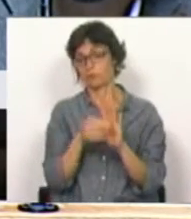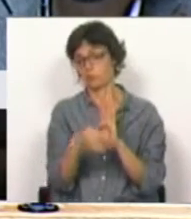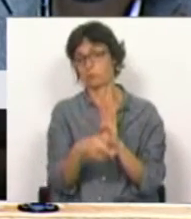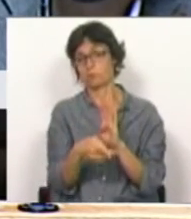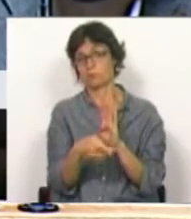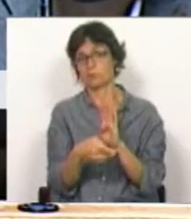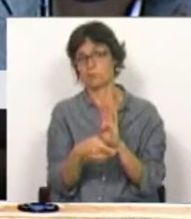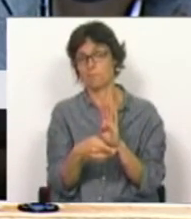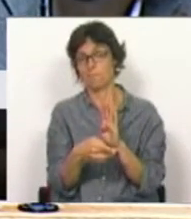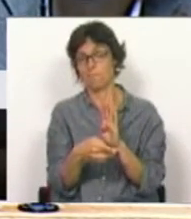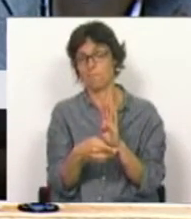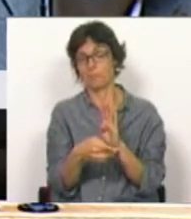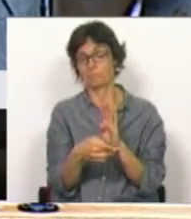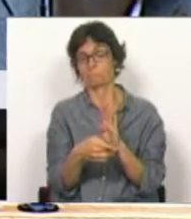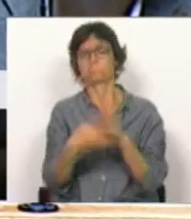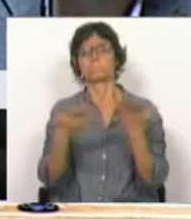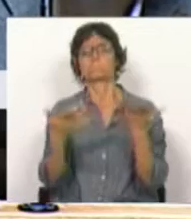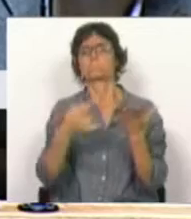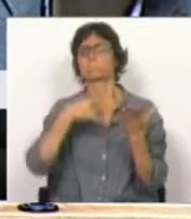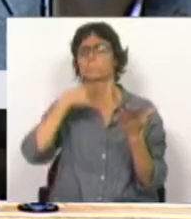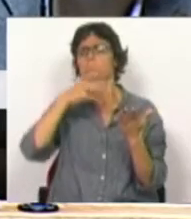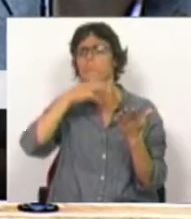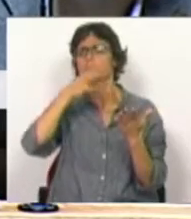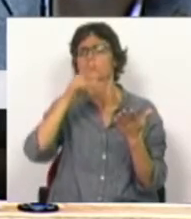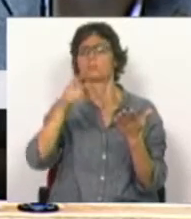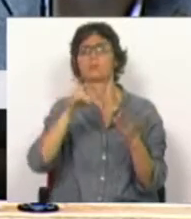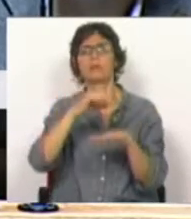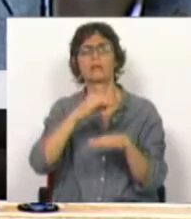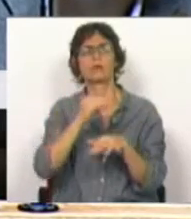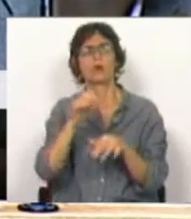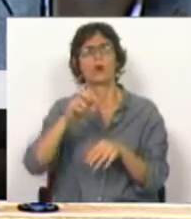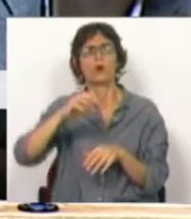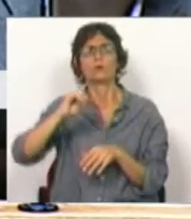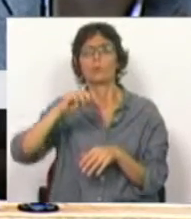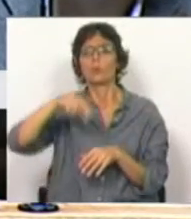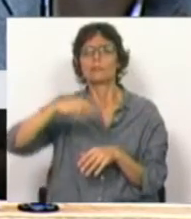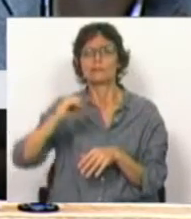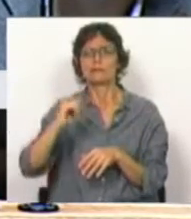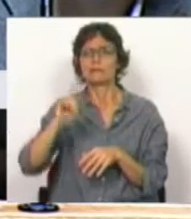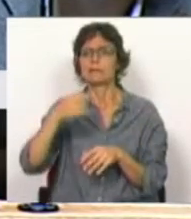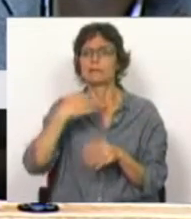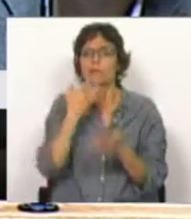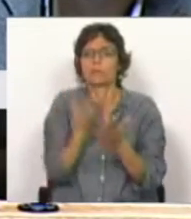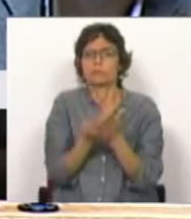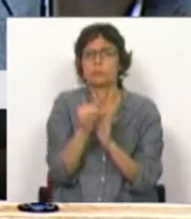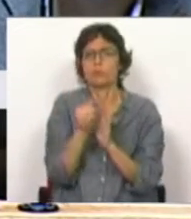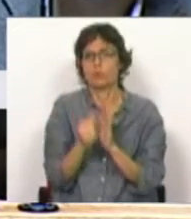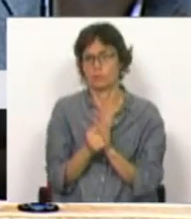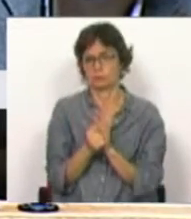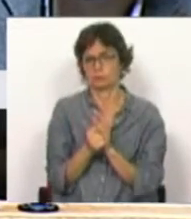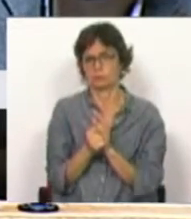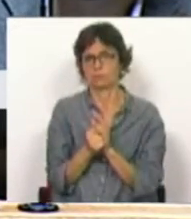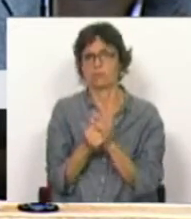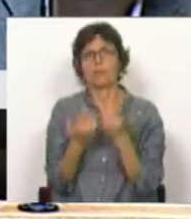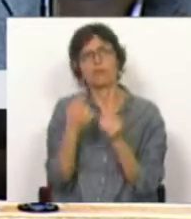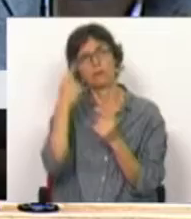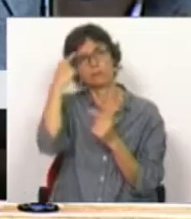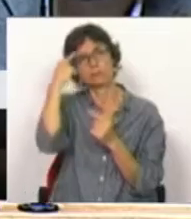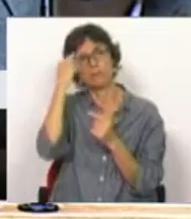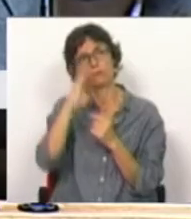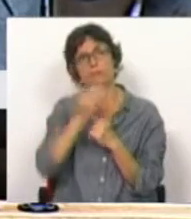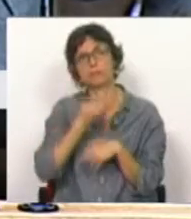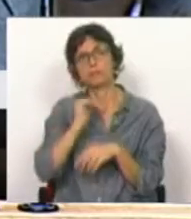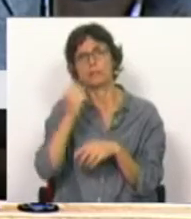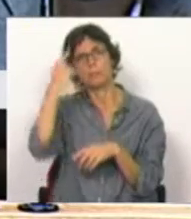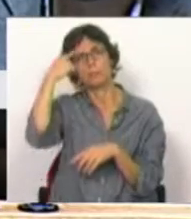é... Então, falam do Serviço Nacional de Saúde. E o que é que vamos propor, pensa o CDS-PP? Vamos dizer,